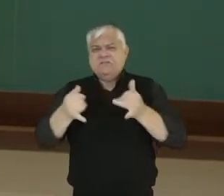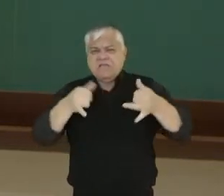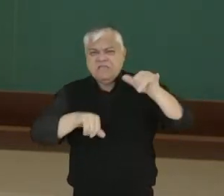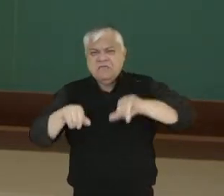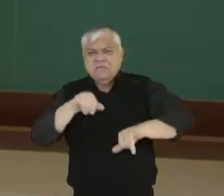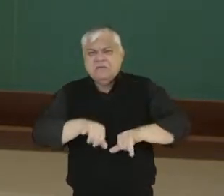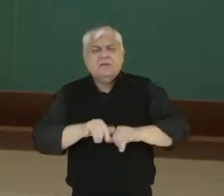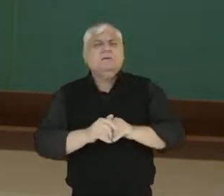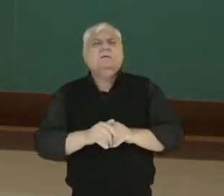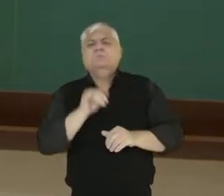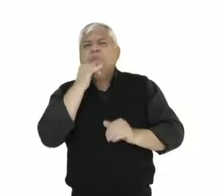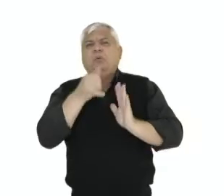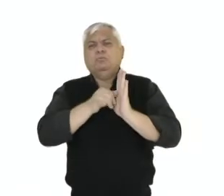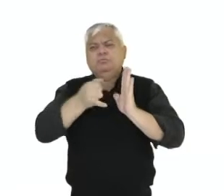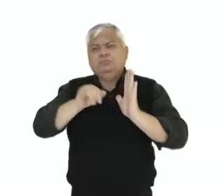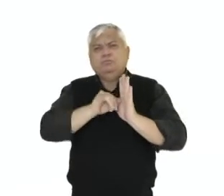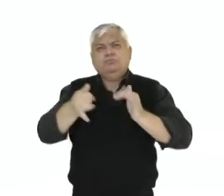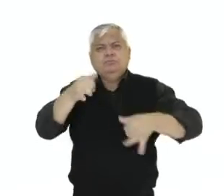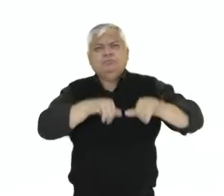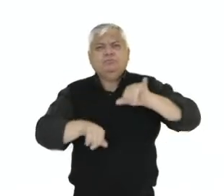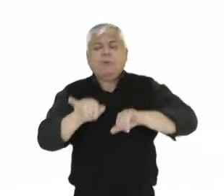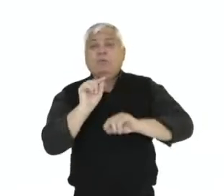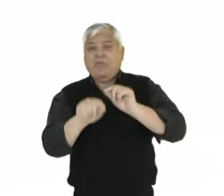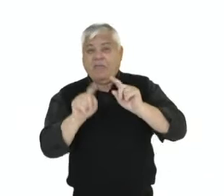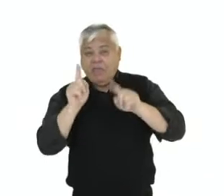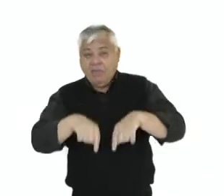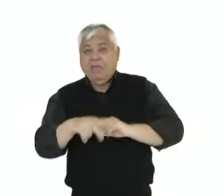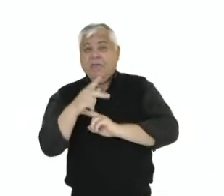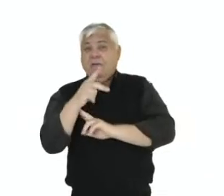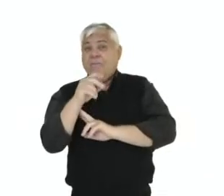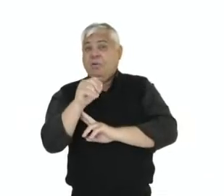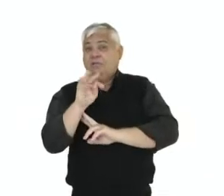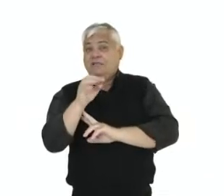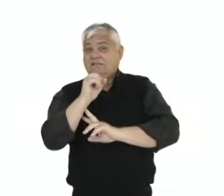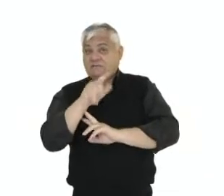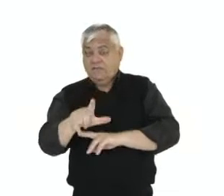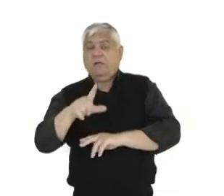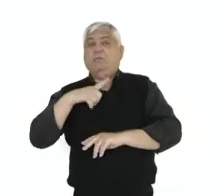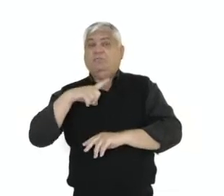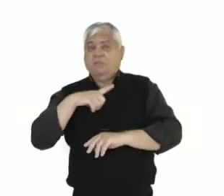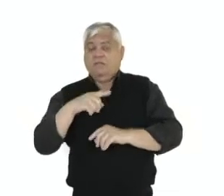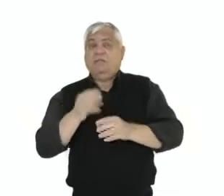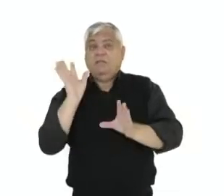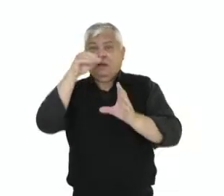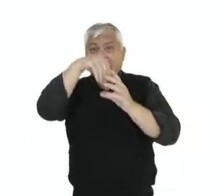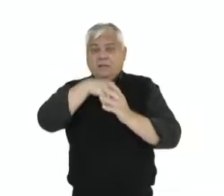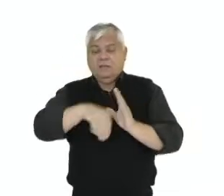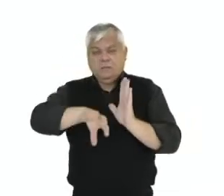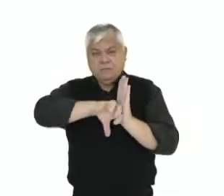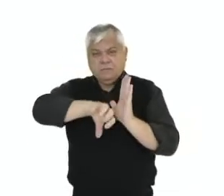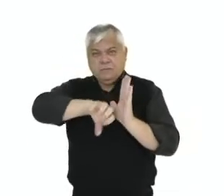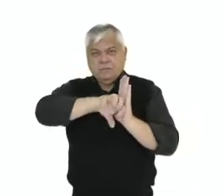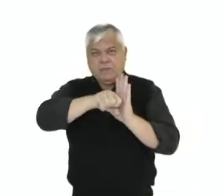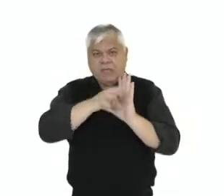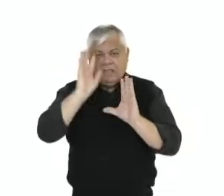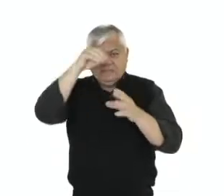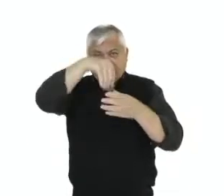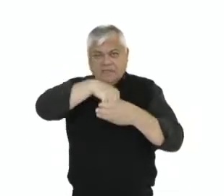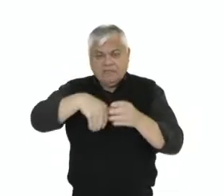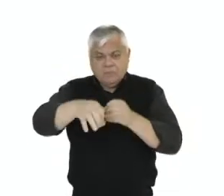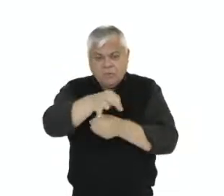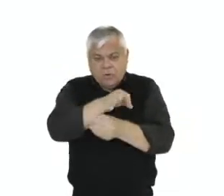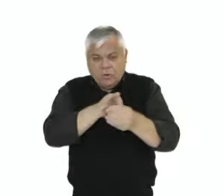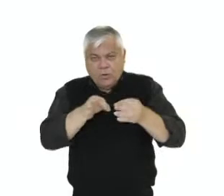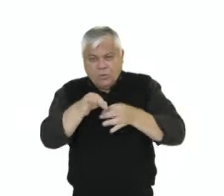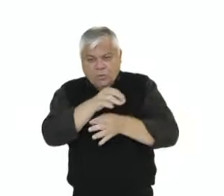melhor, tá? A energia química é uma energia potencial, uma vez que está armazenada nas interações das moléculas